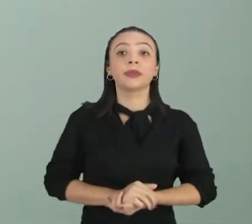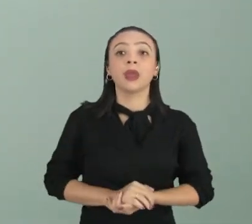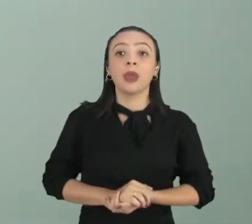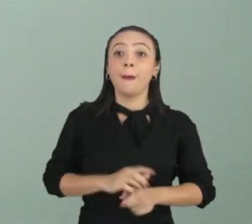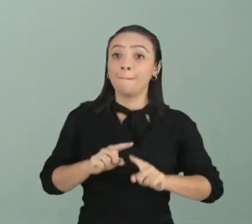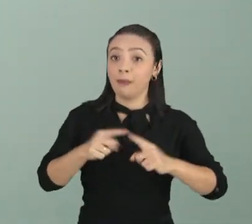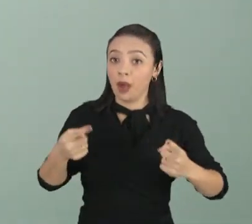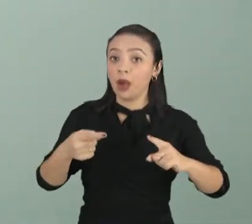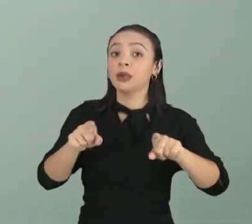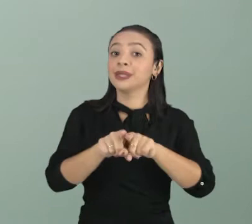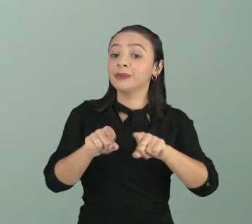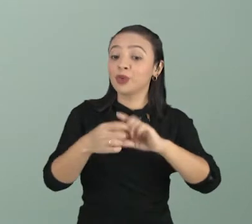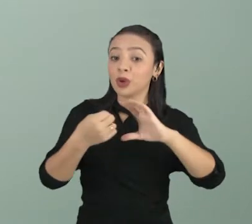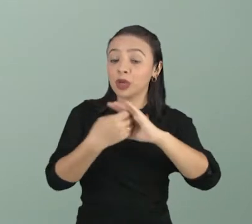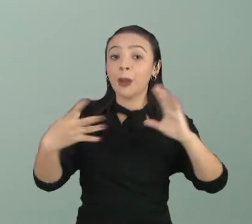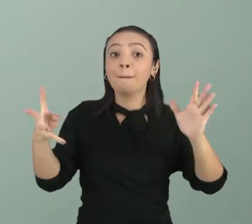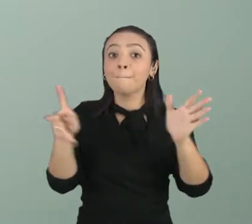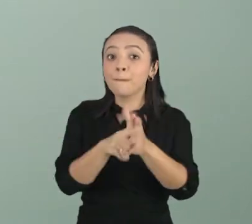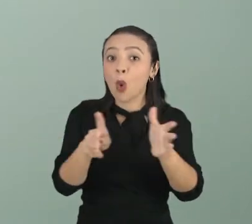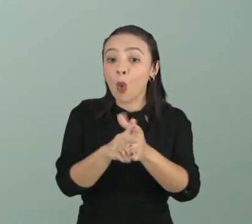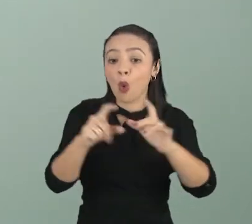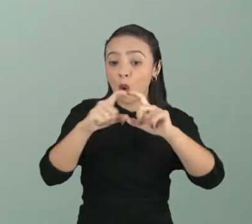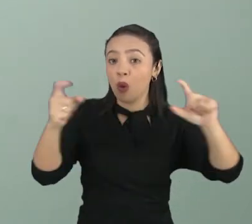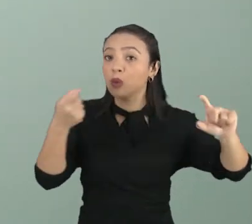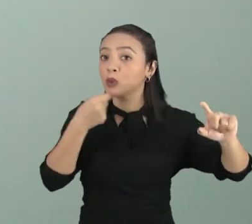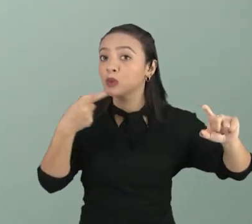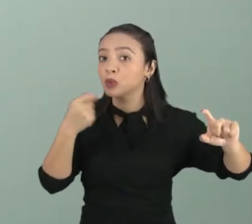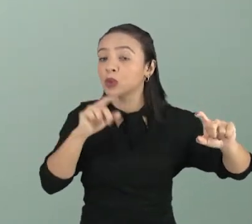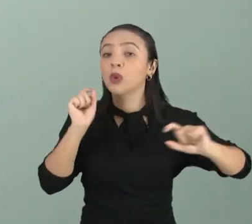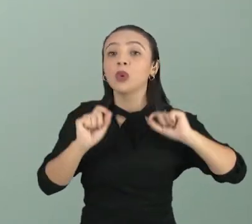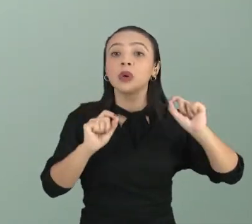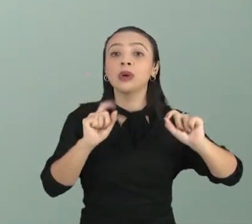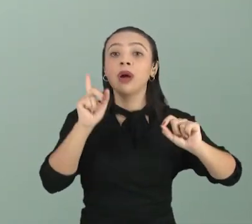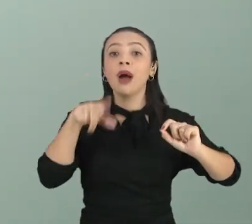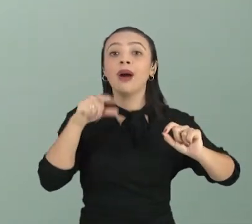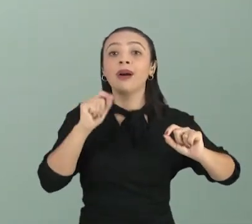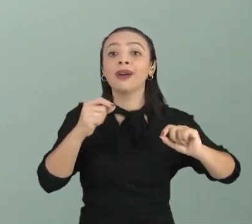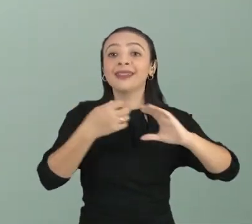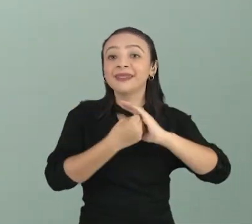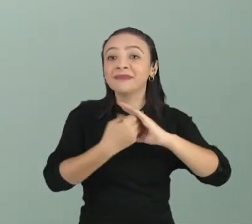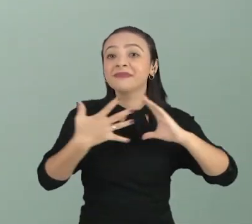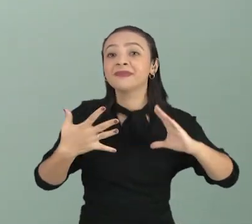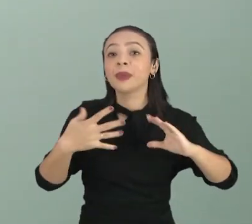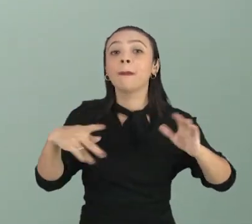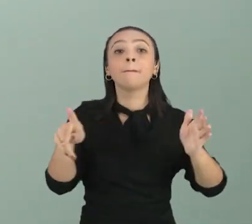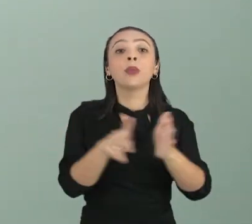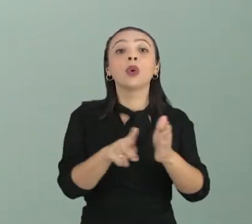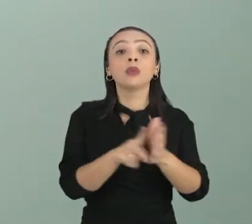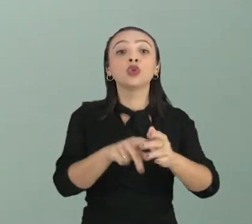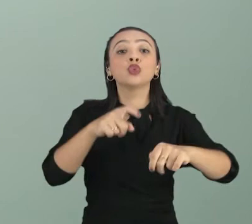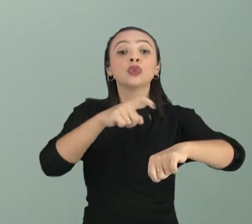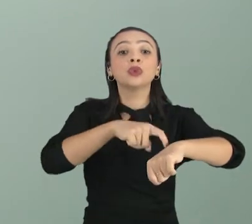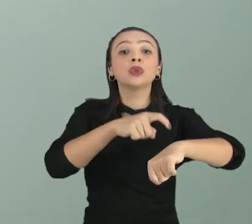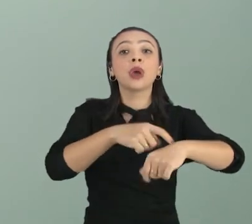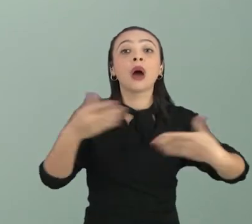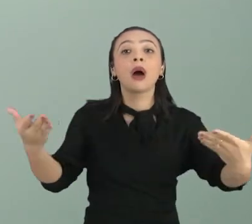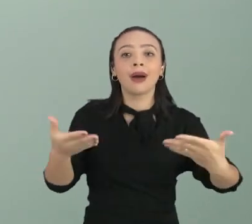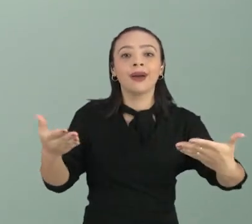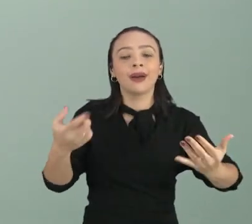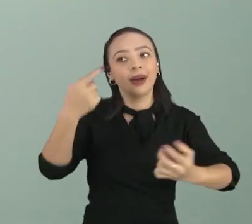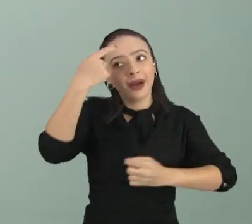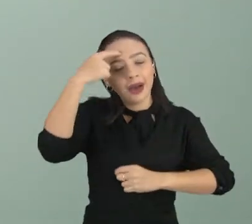uma característica específica da charge é que tem a característica temporal. Ela é